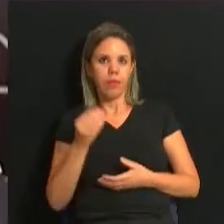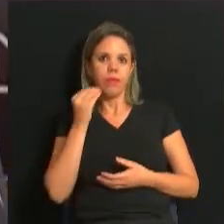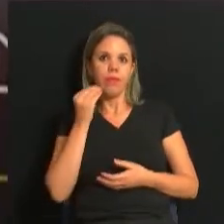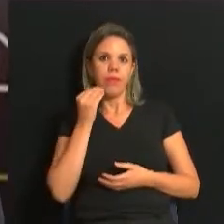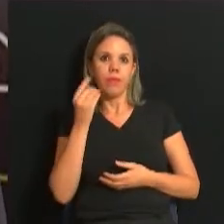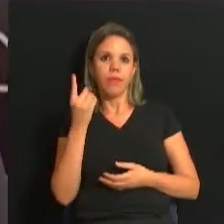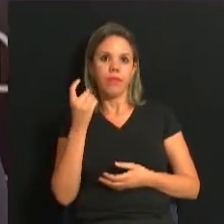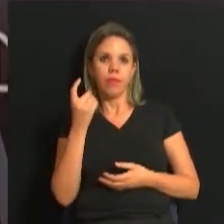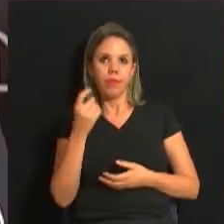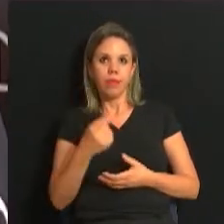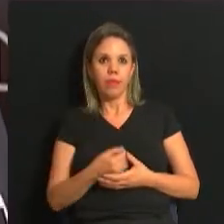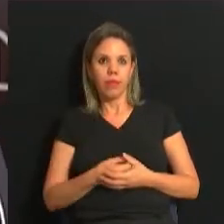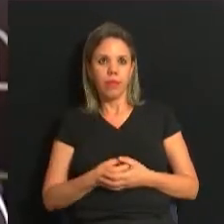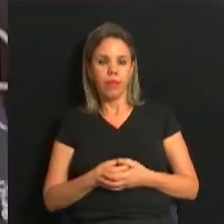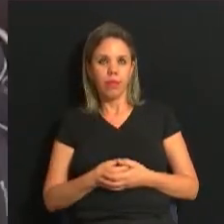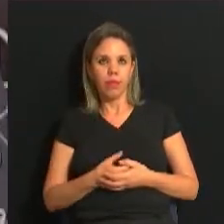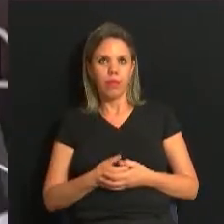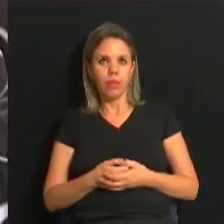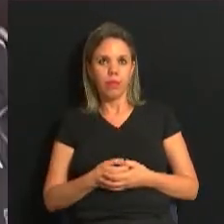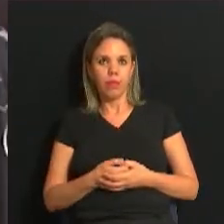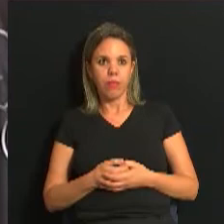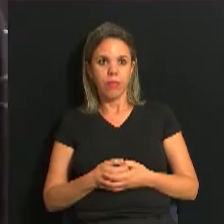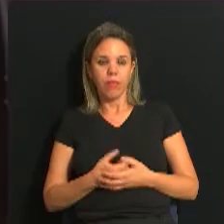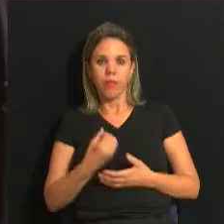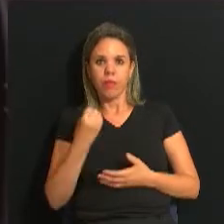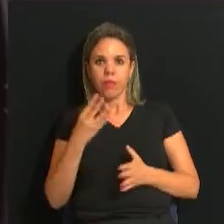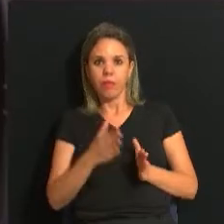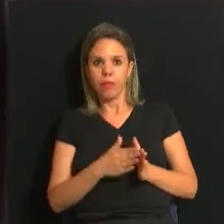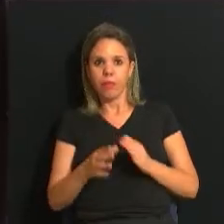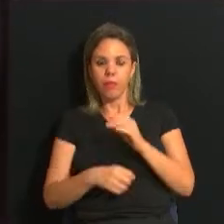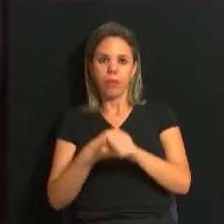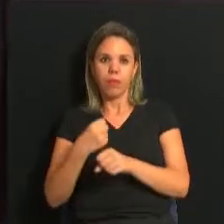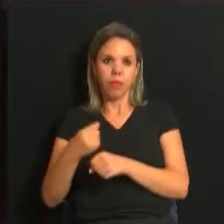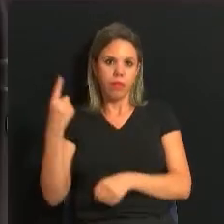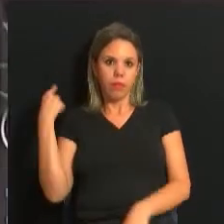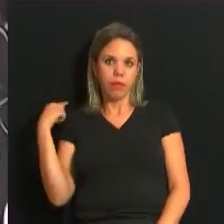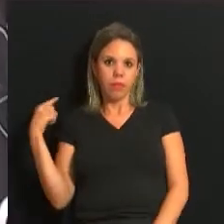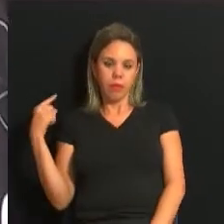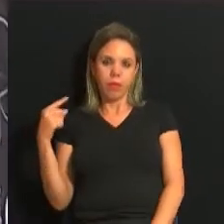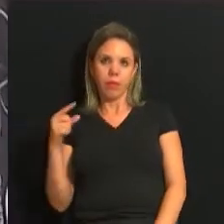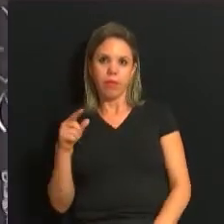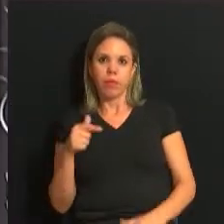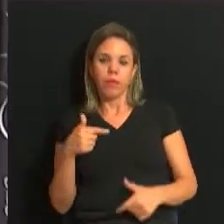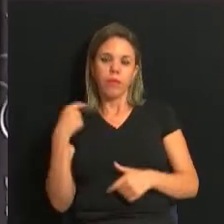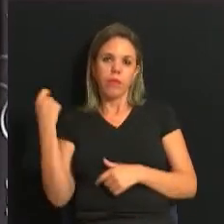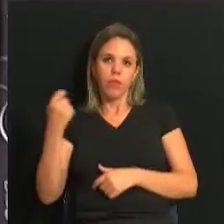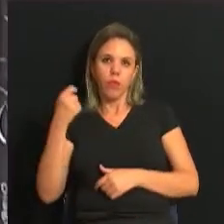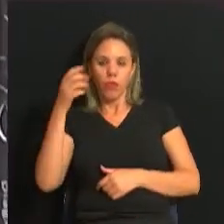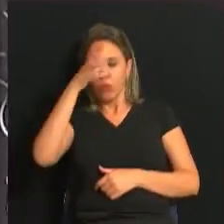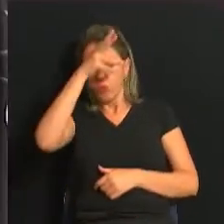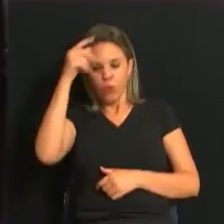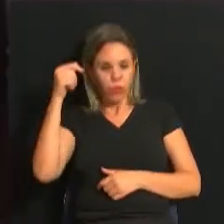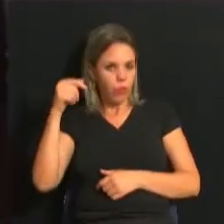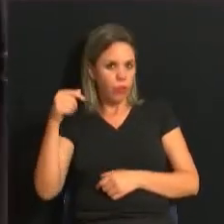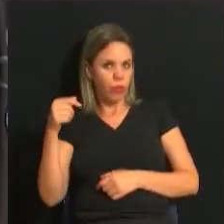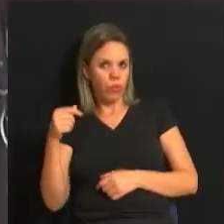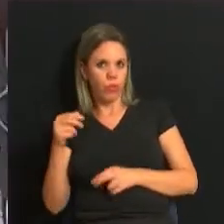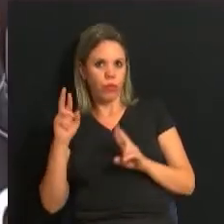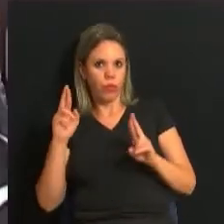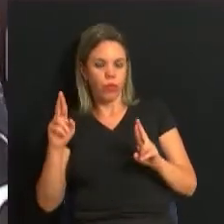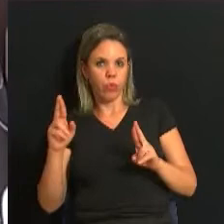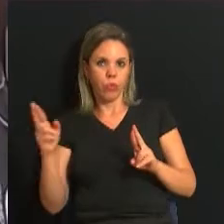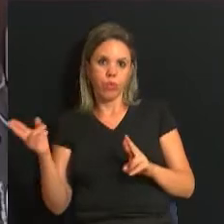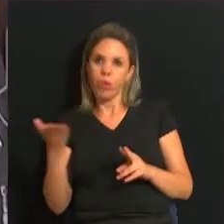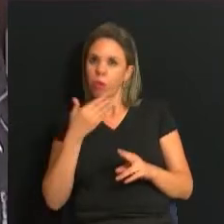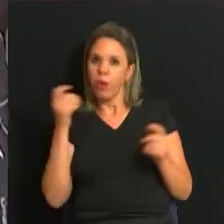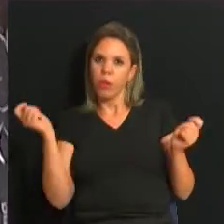né? Fiz uma boa temporada ano passado no SF Sorriso do Mato Grosso. E as expectativas é a melhor possível,